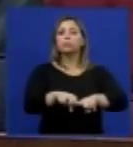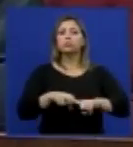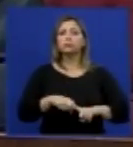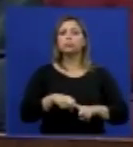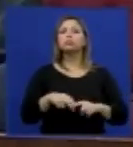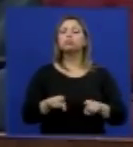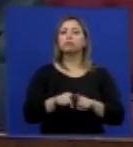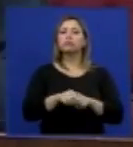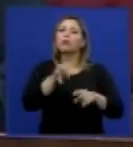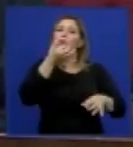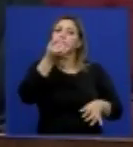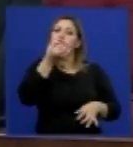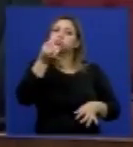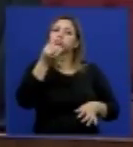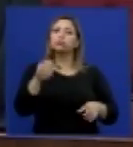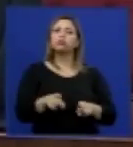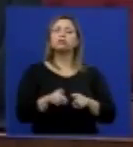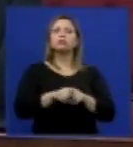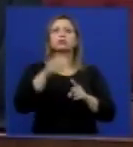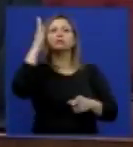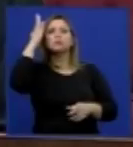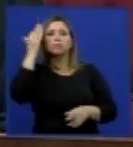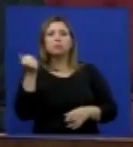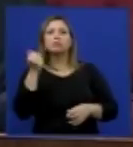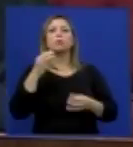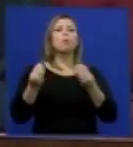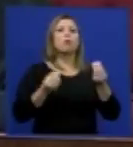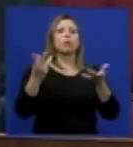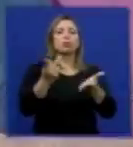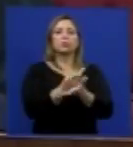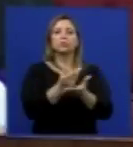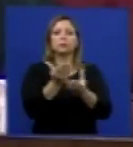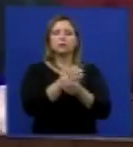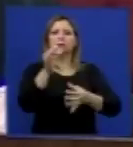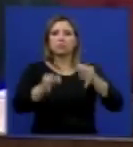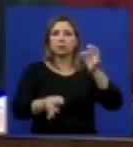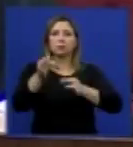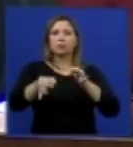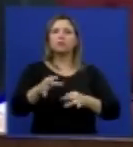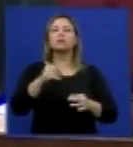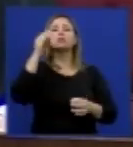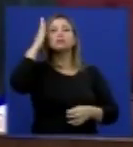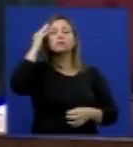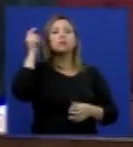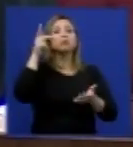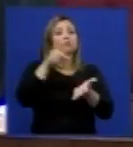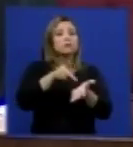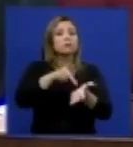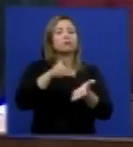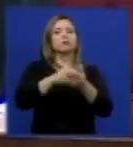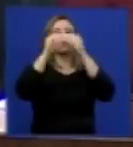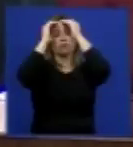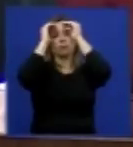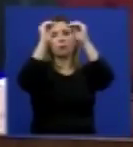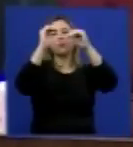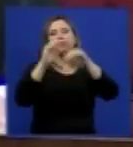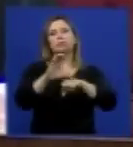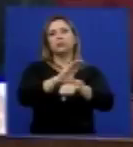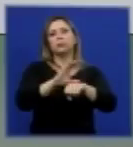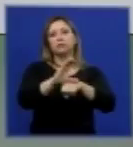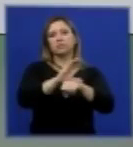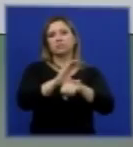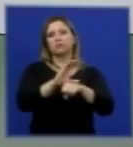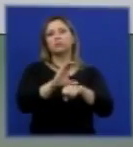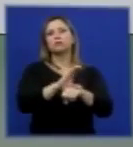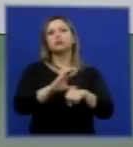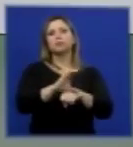como fundamento para essa decisão de cassação dessas decisões, o reconhecimento da constitucionalidade do